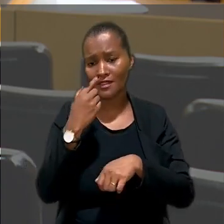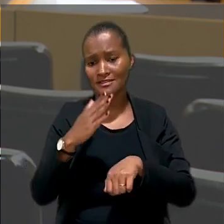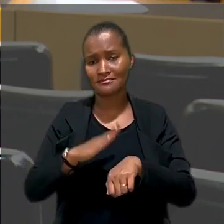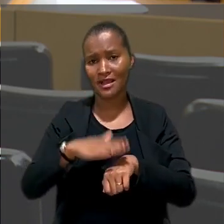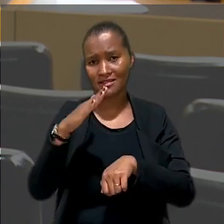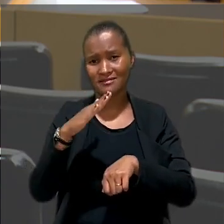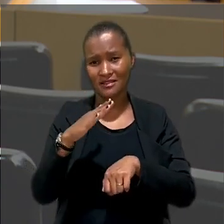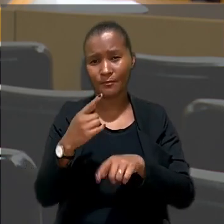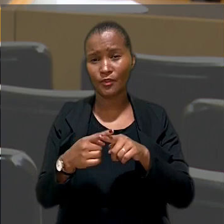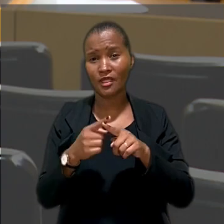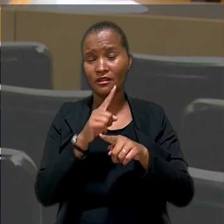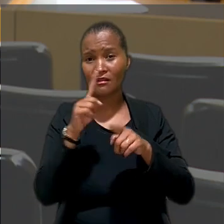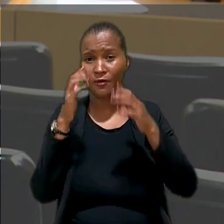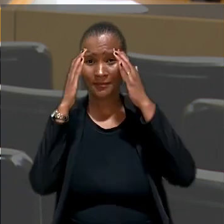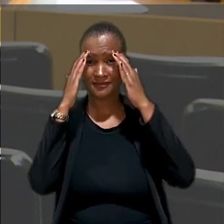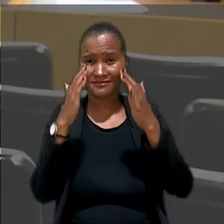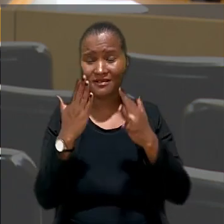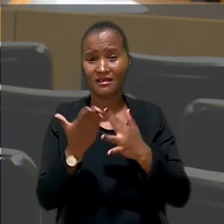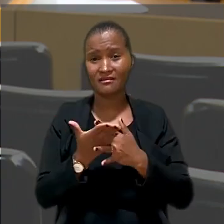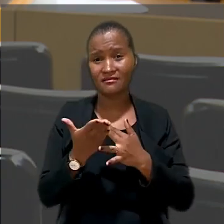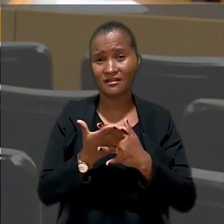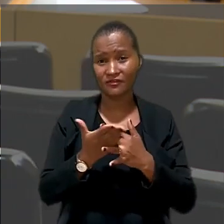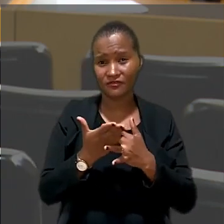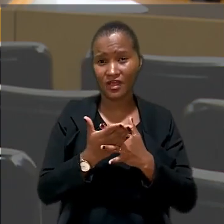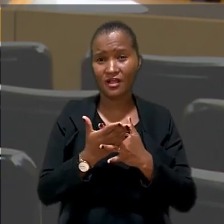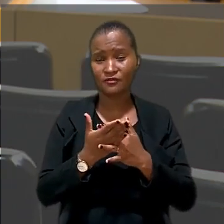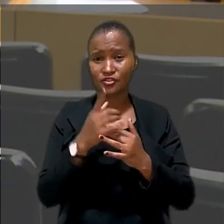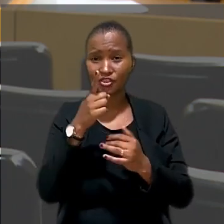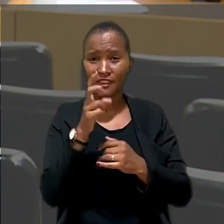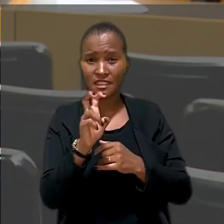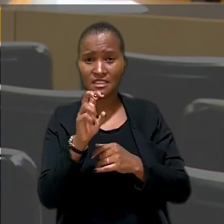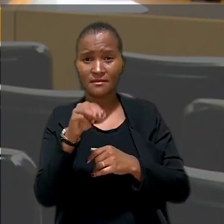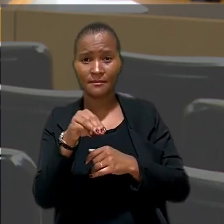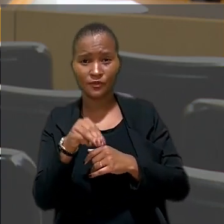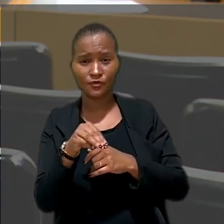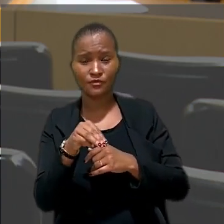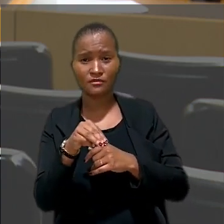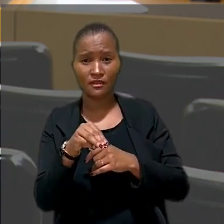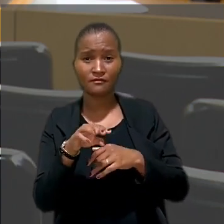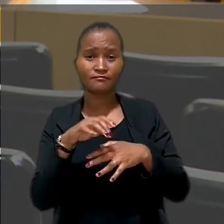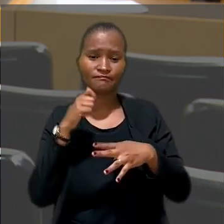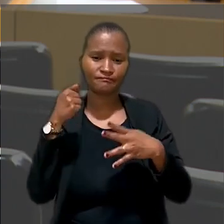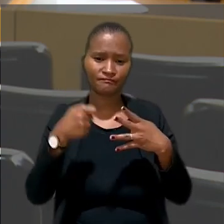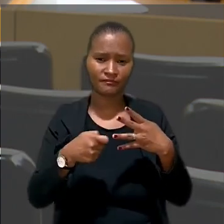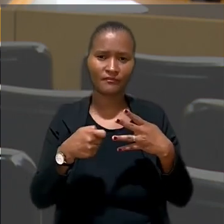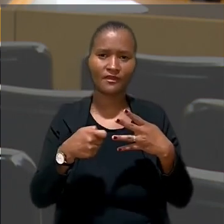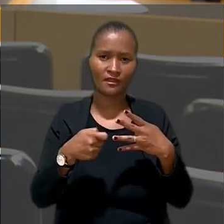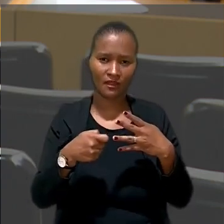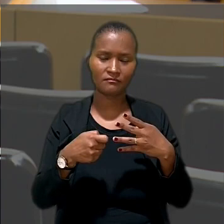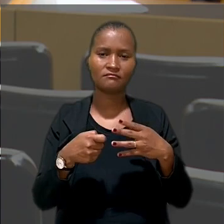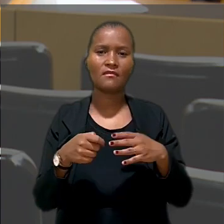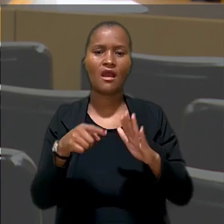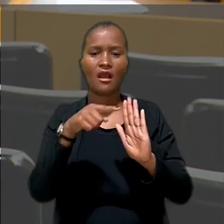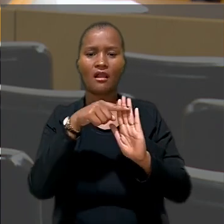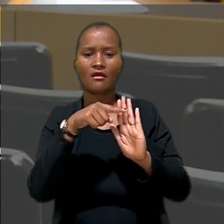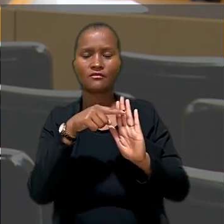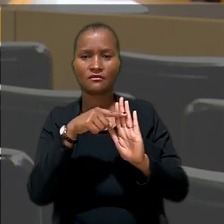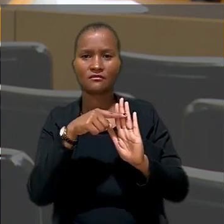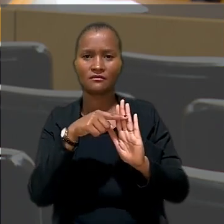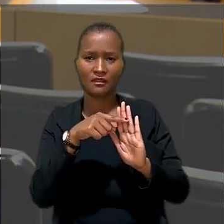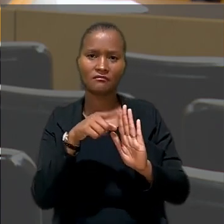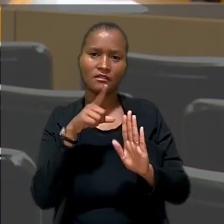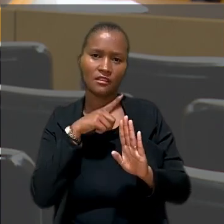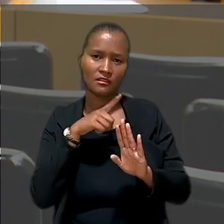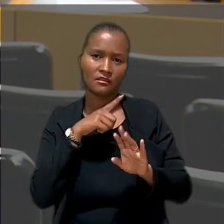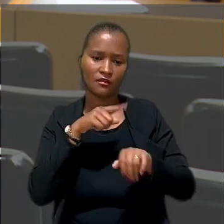horas extras por descumprimento do intervalo intrajornada de 15 minutos. De acordo com a sentença, a cláusula que